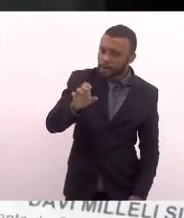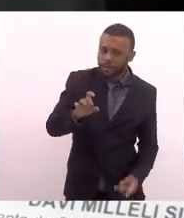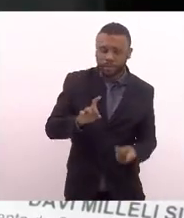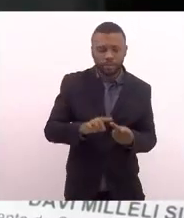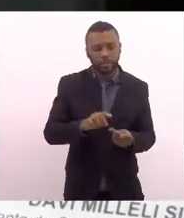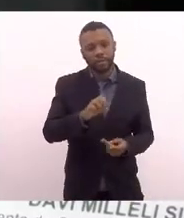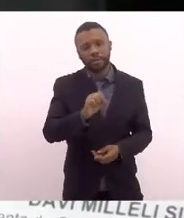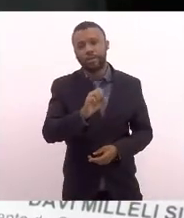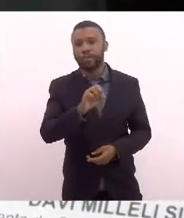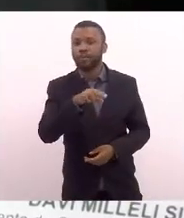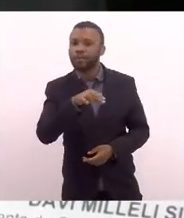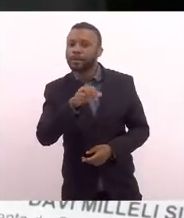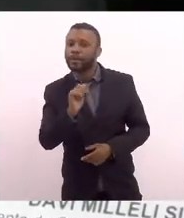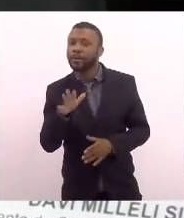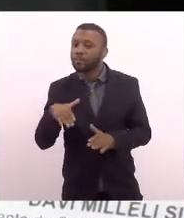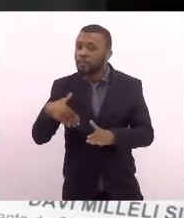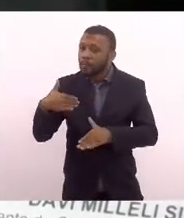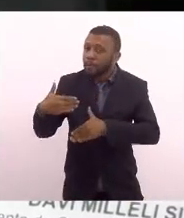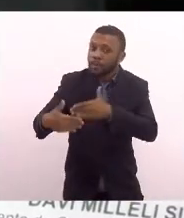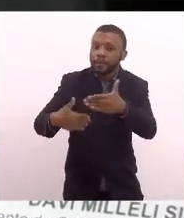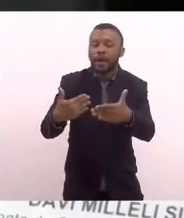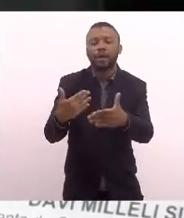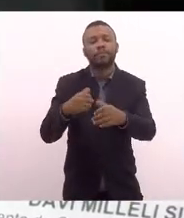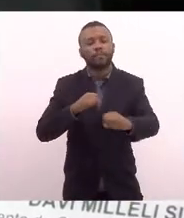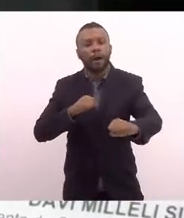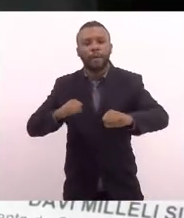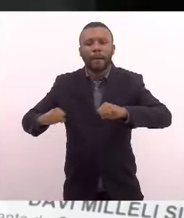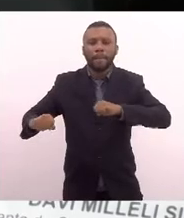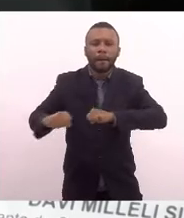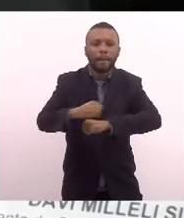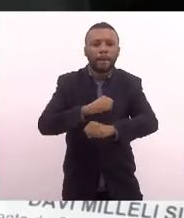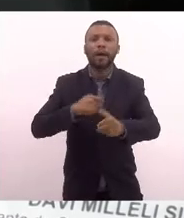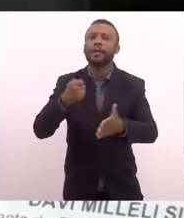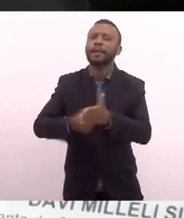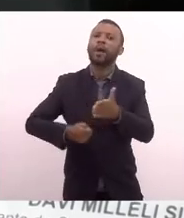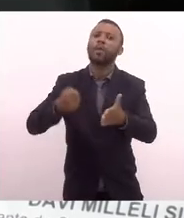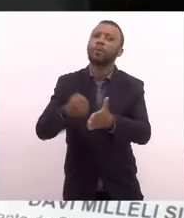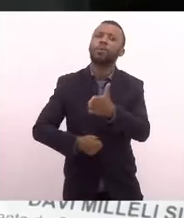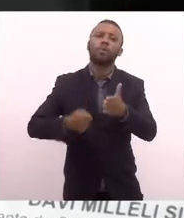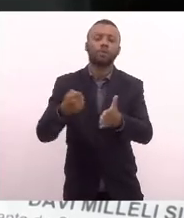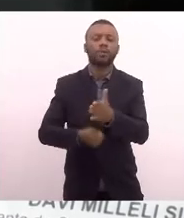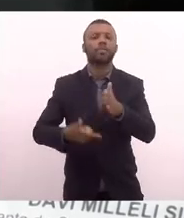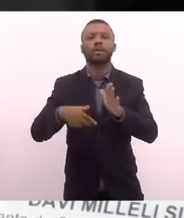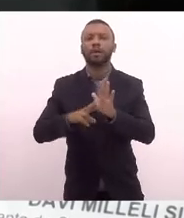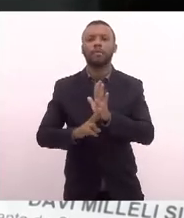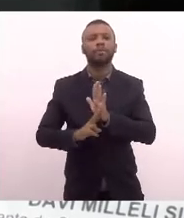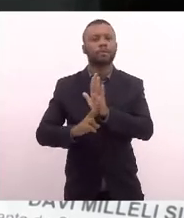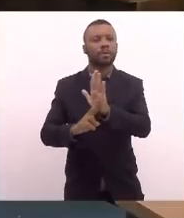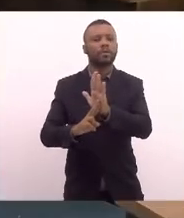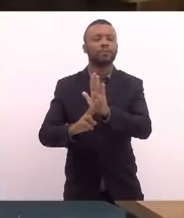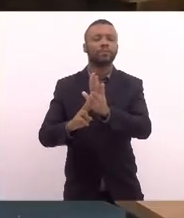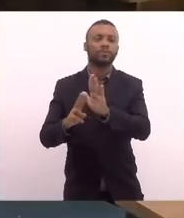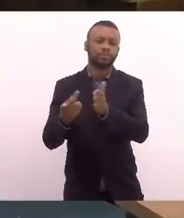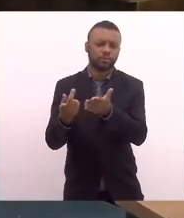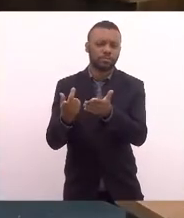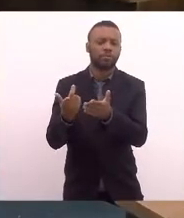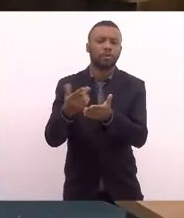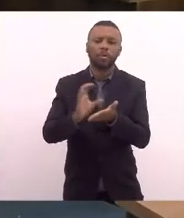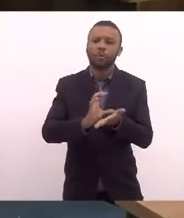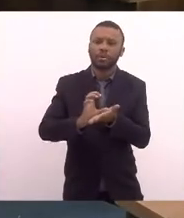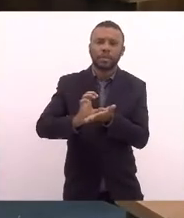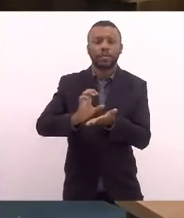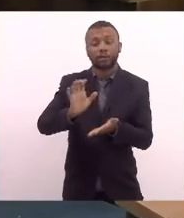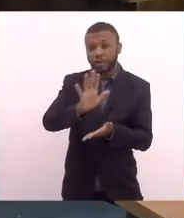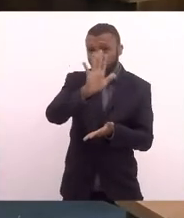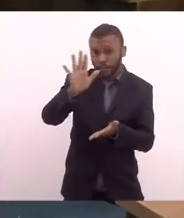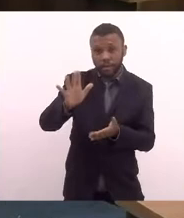no processo e no cotidiano da luta, seja quando eu era representante do movimento estudantil de medicina aqui no Rio e